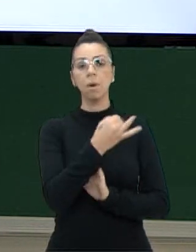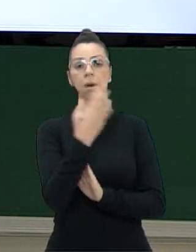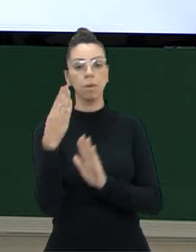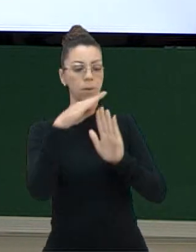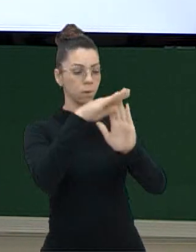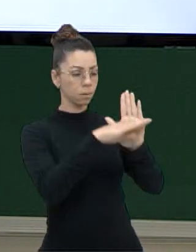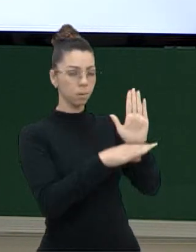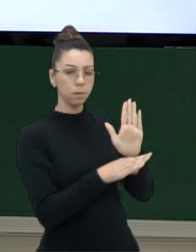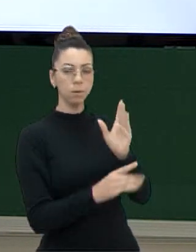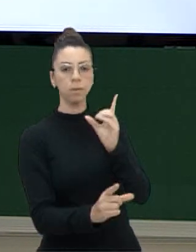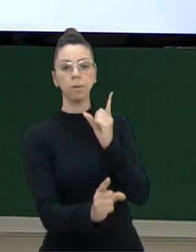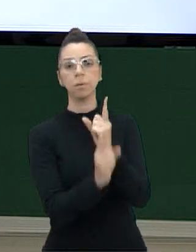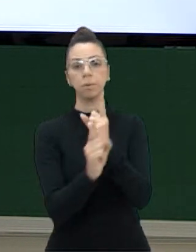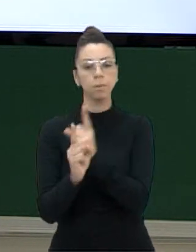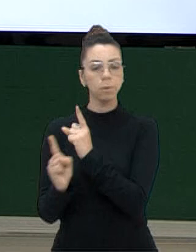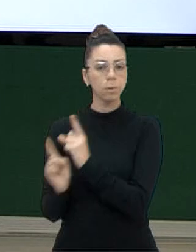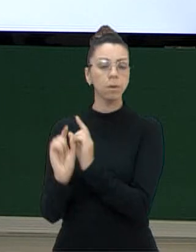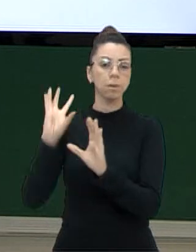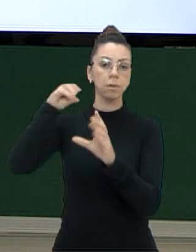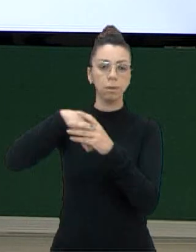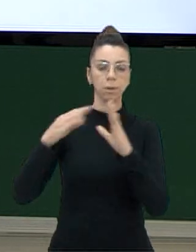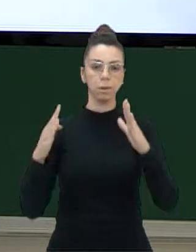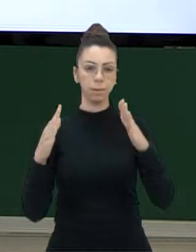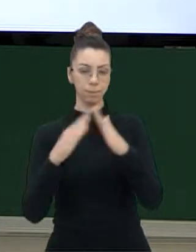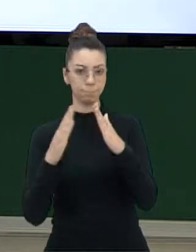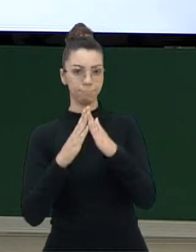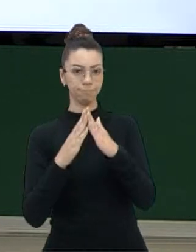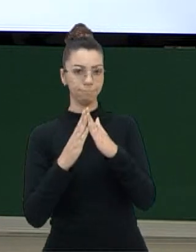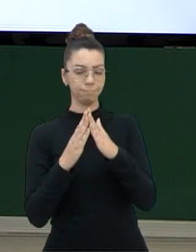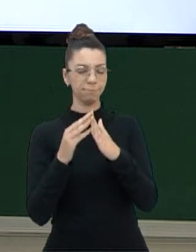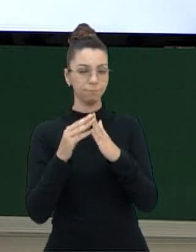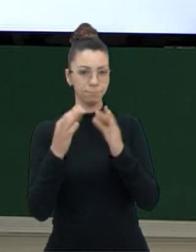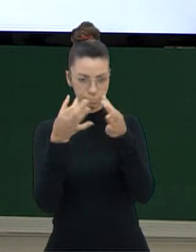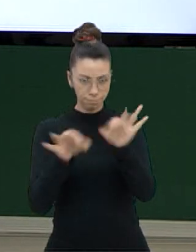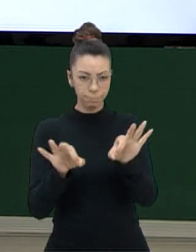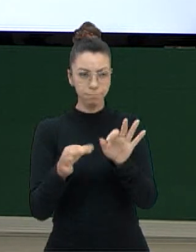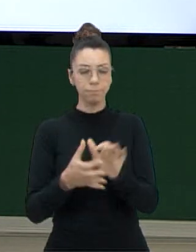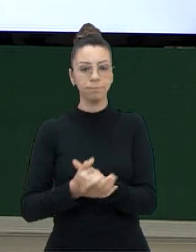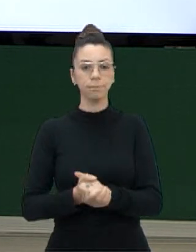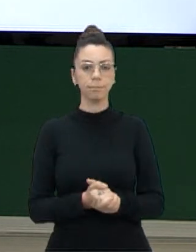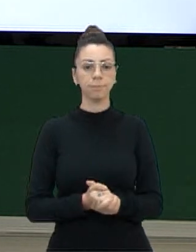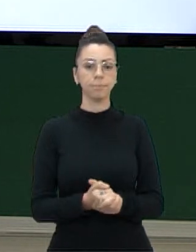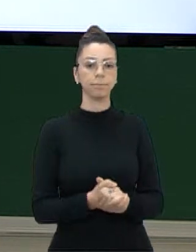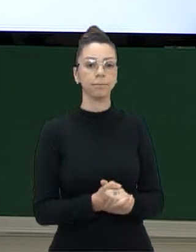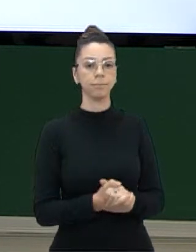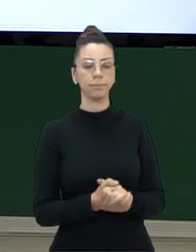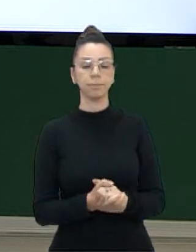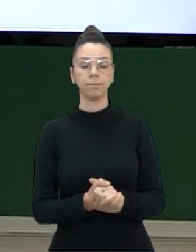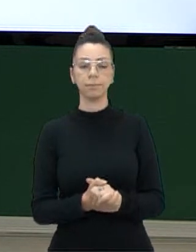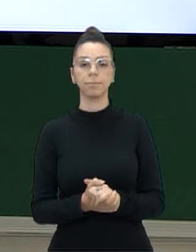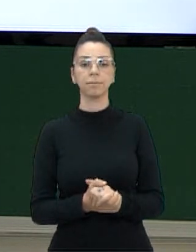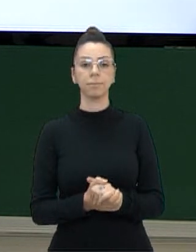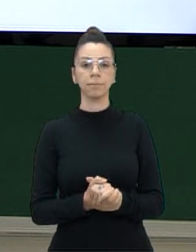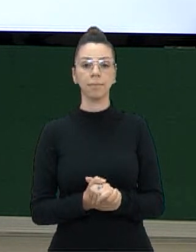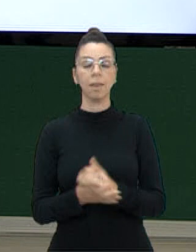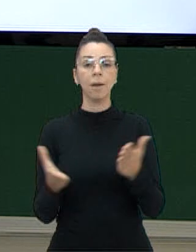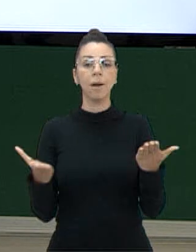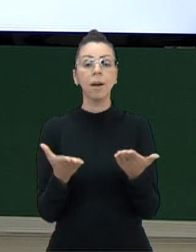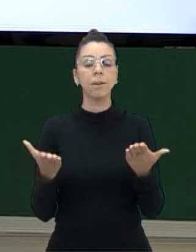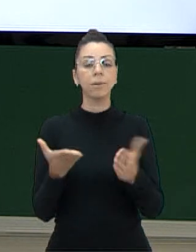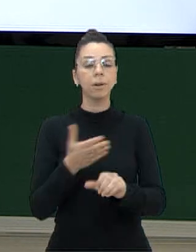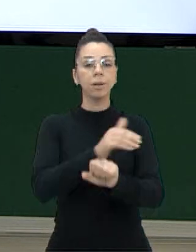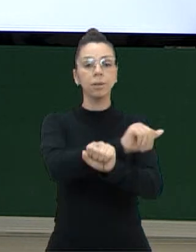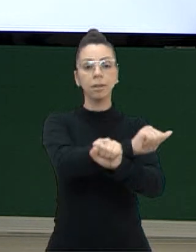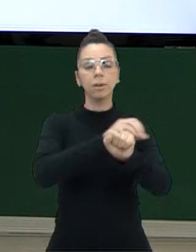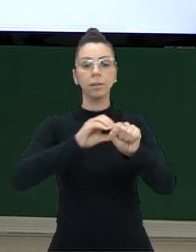utensílios que encontramos na habitação e também no banho. ¿Vale? Perfeito? Vamos aqui, então, a los artículos